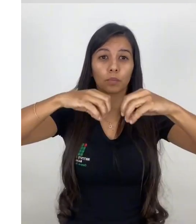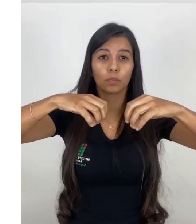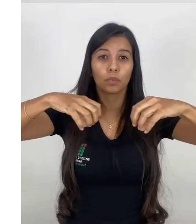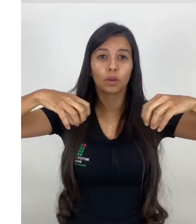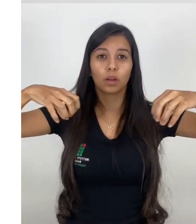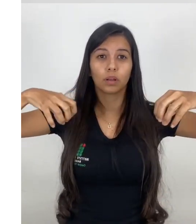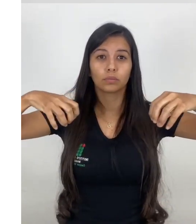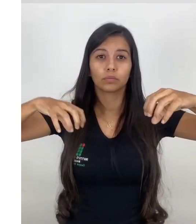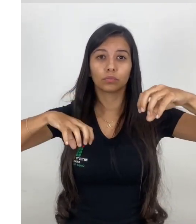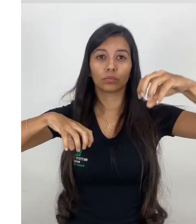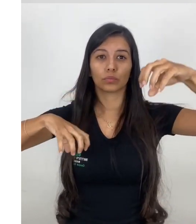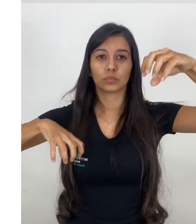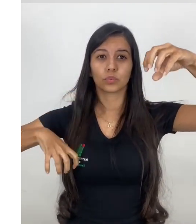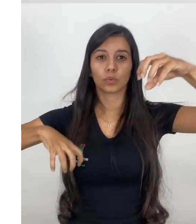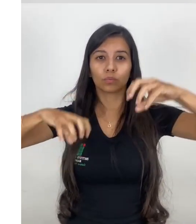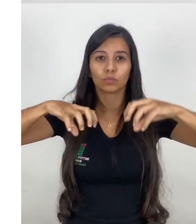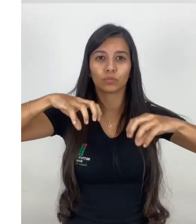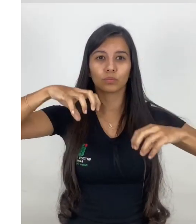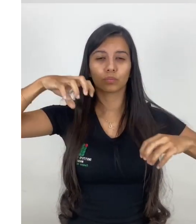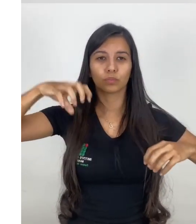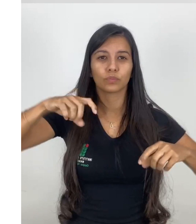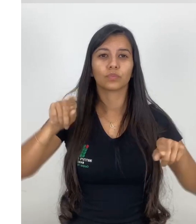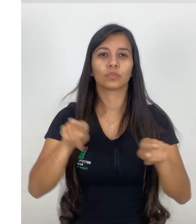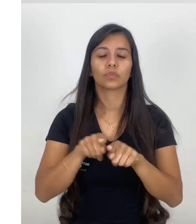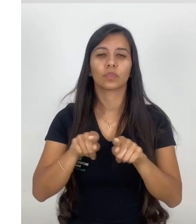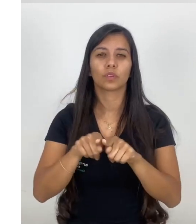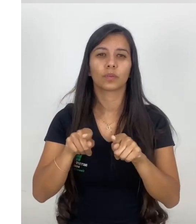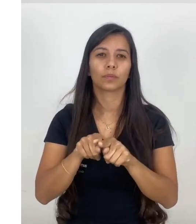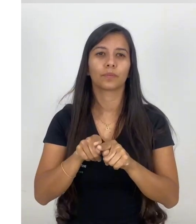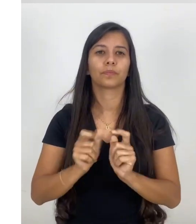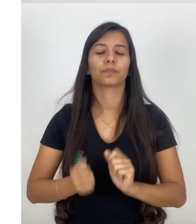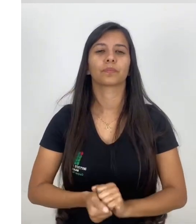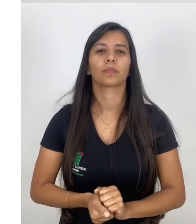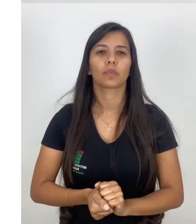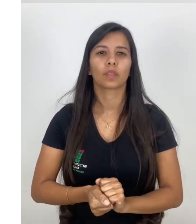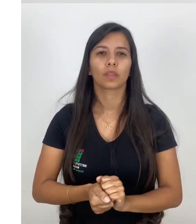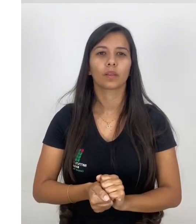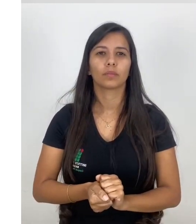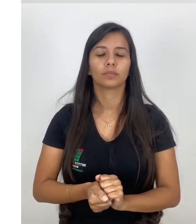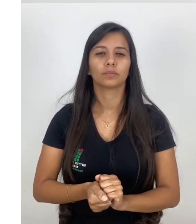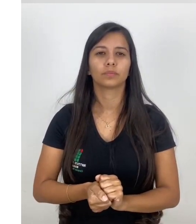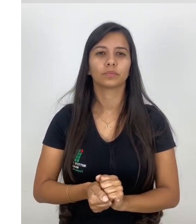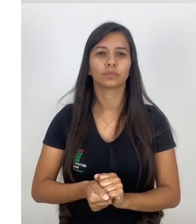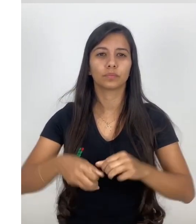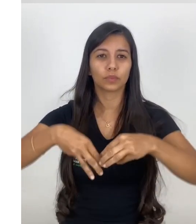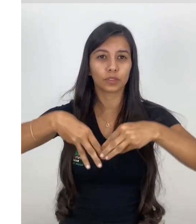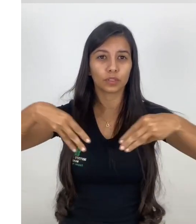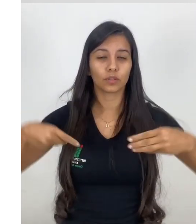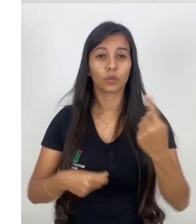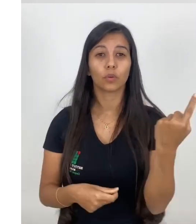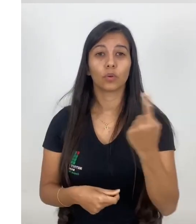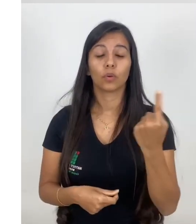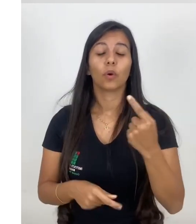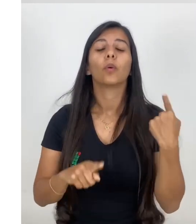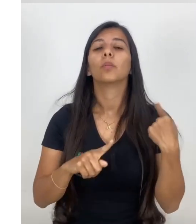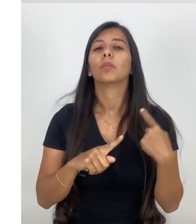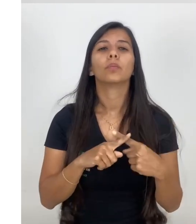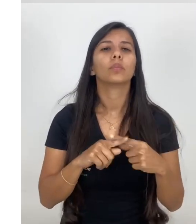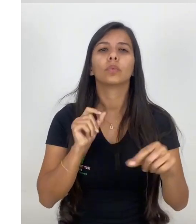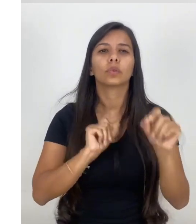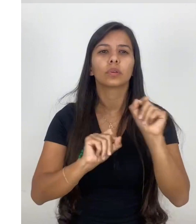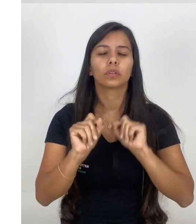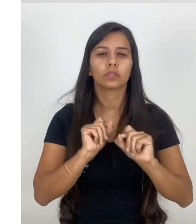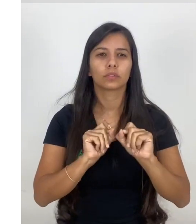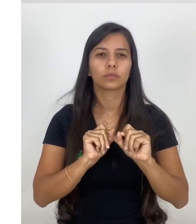outro polo da célula, né? Uma diferença da metáfase 1 para a metáfase da mitose